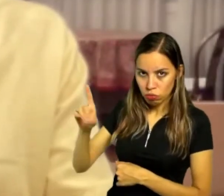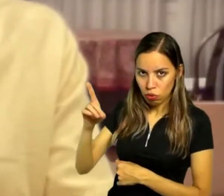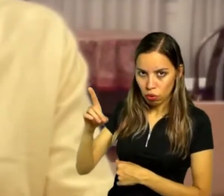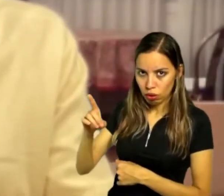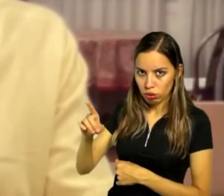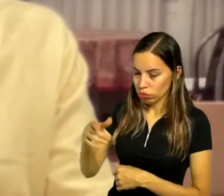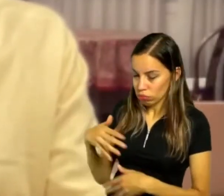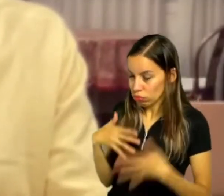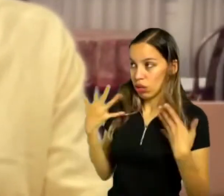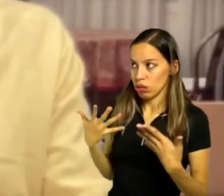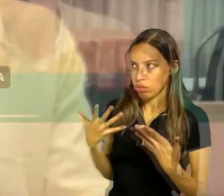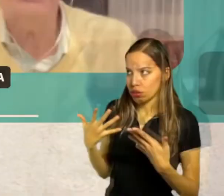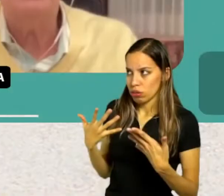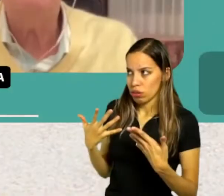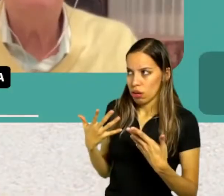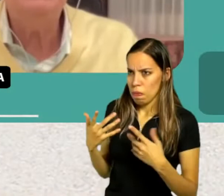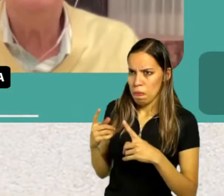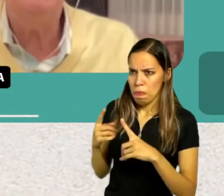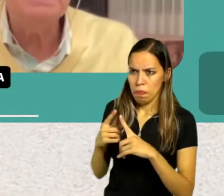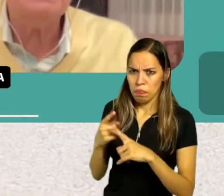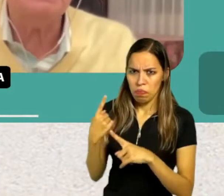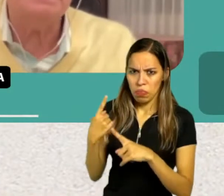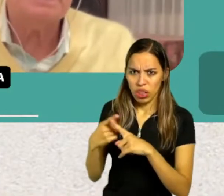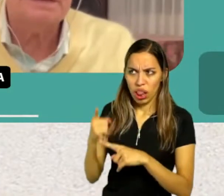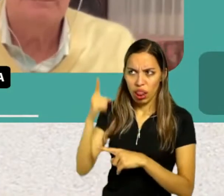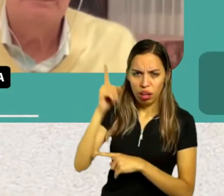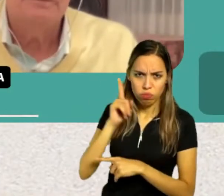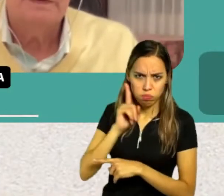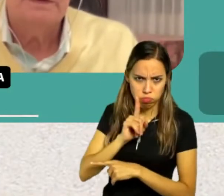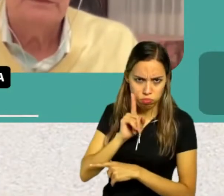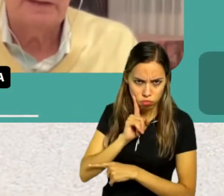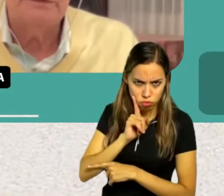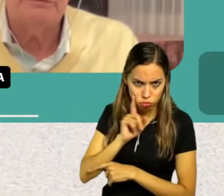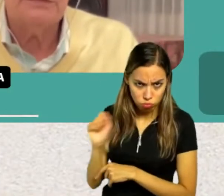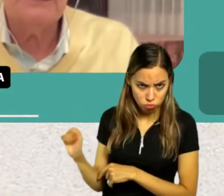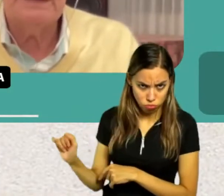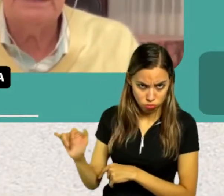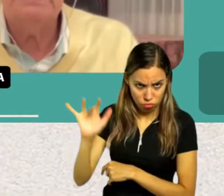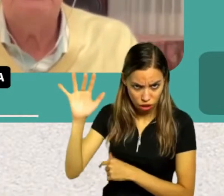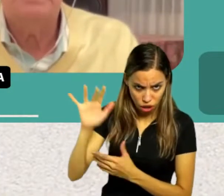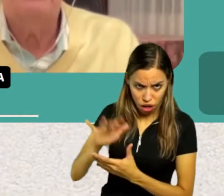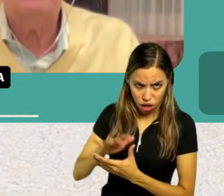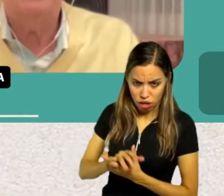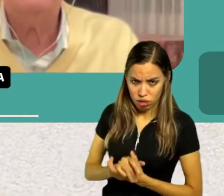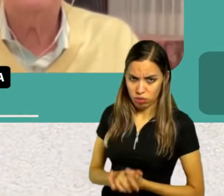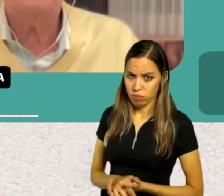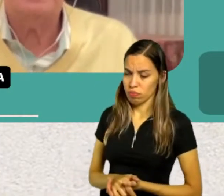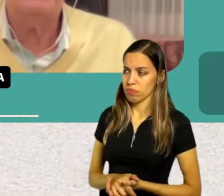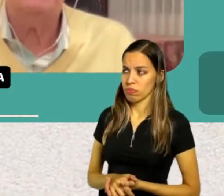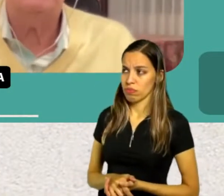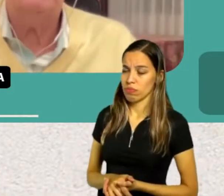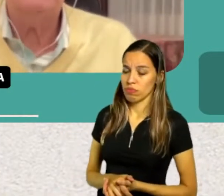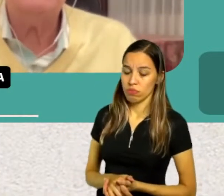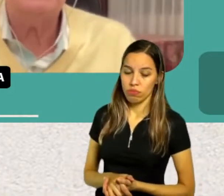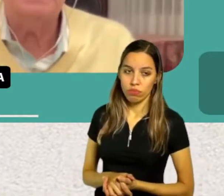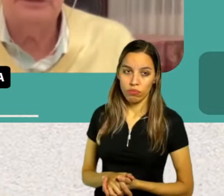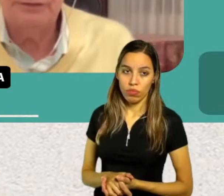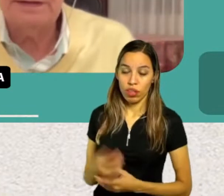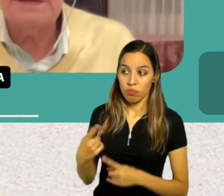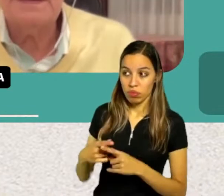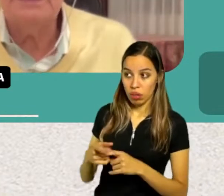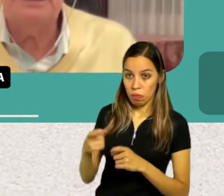Sério? A medicina americana é um big business. sabe? Os médicos praticam uma